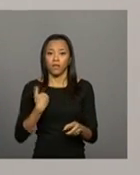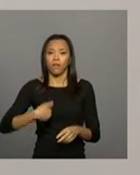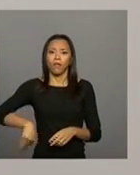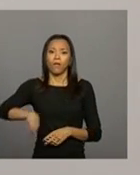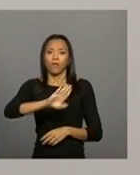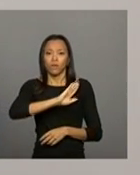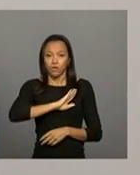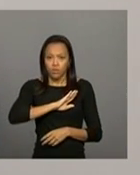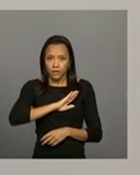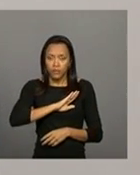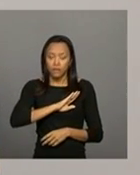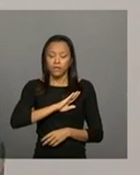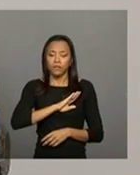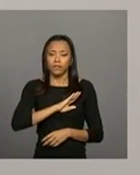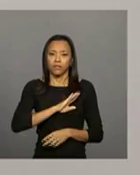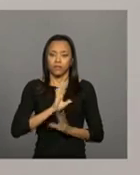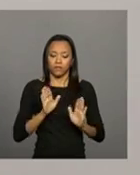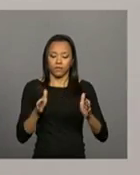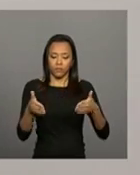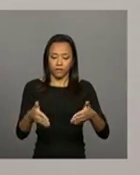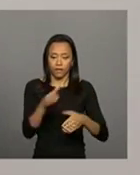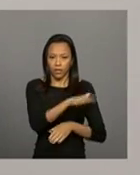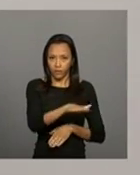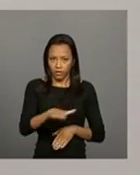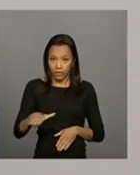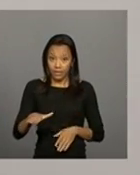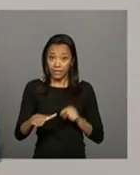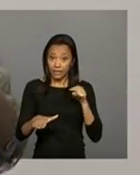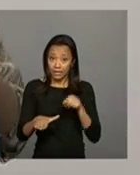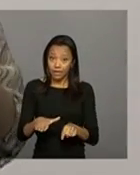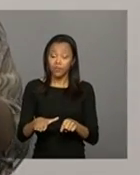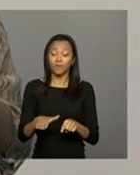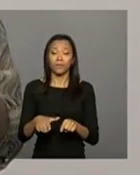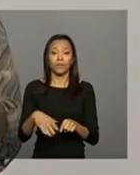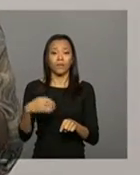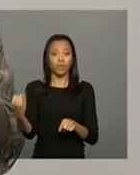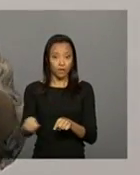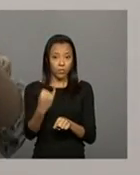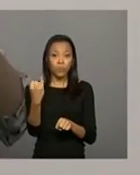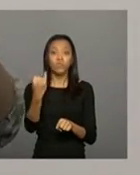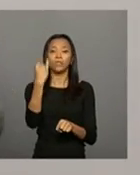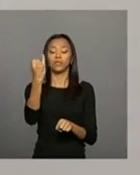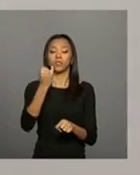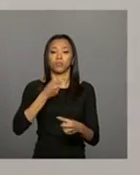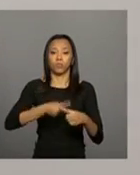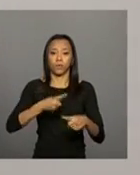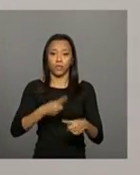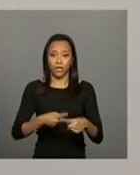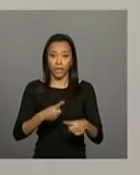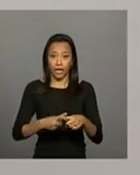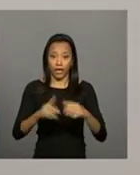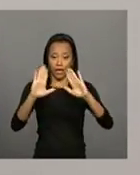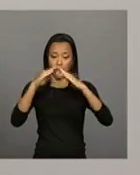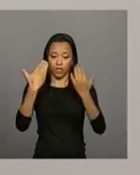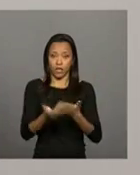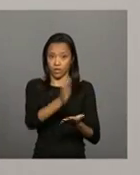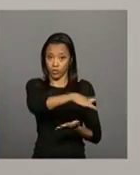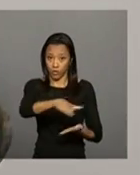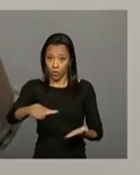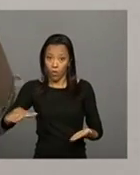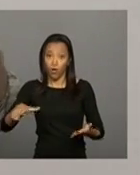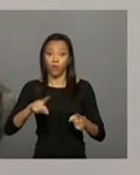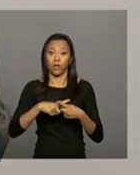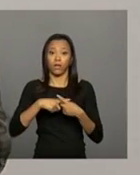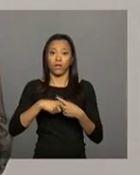nós, para as crianças, e isso é fundamental porque, de fato, as creches e a